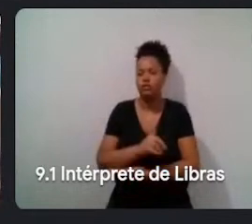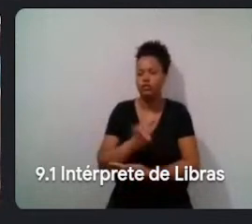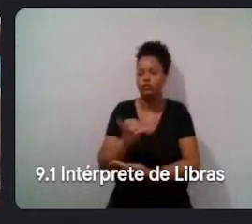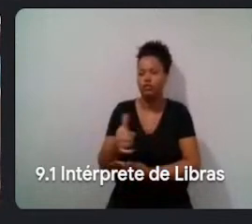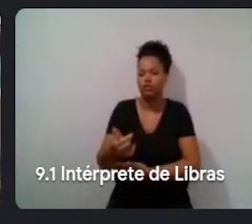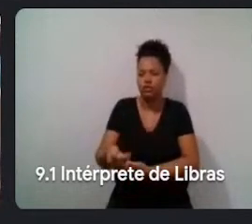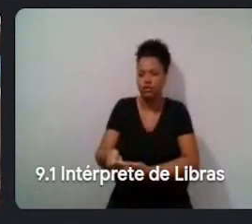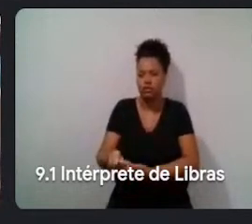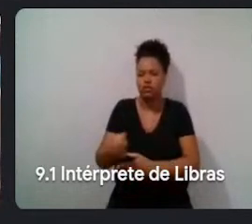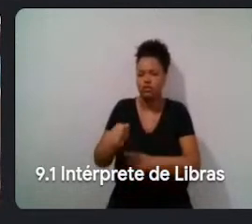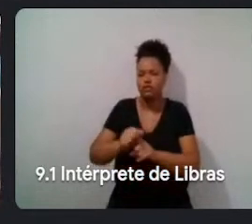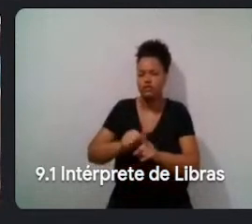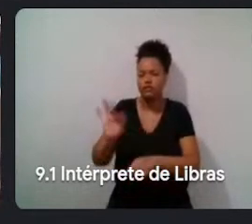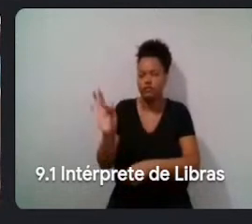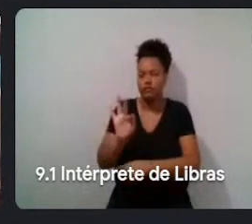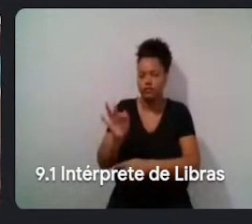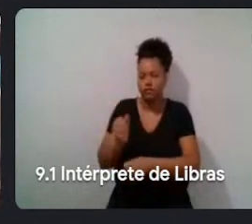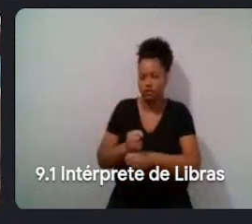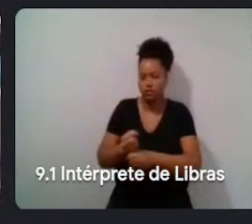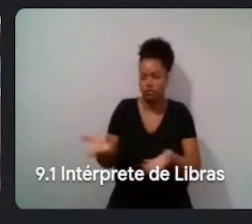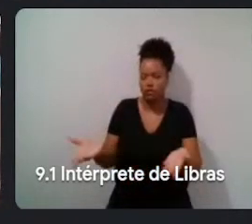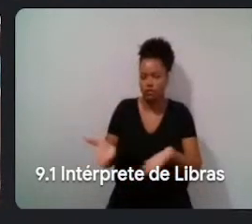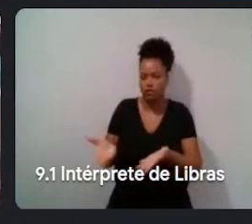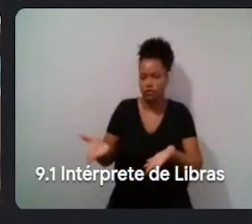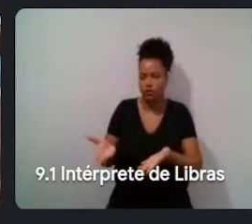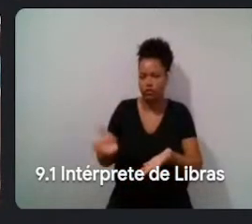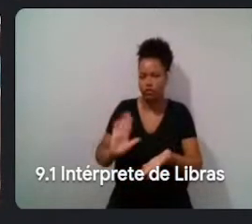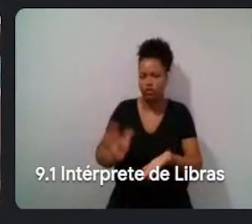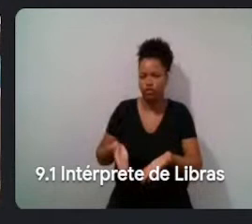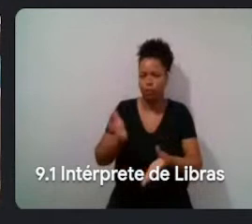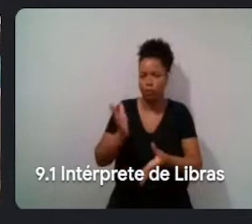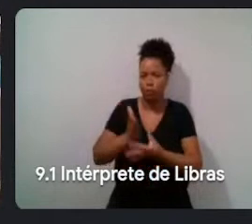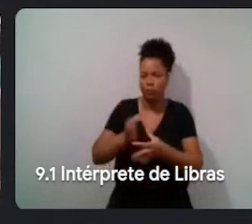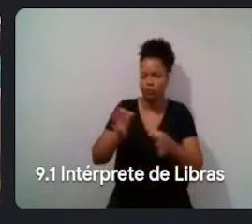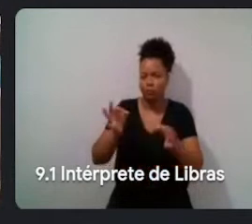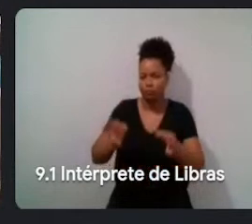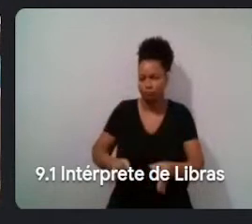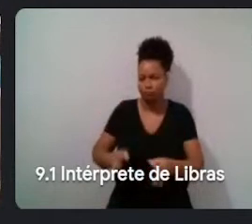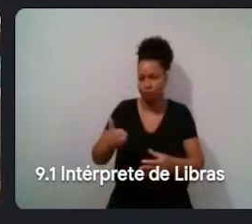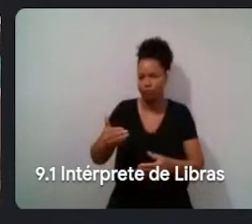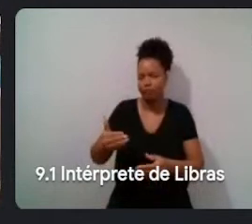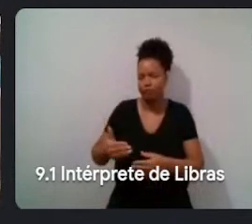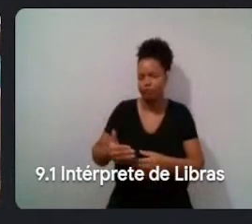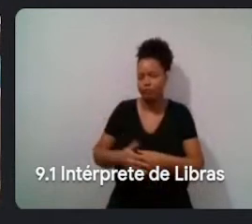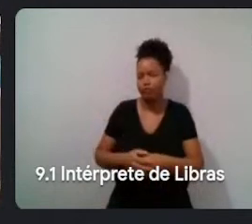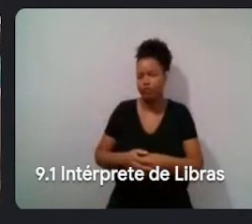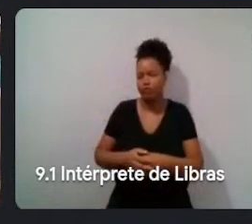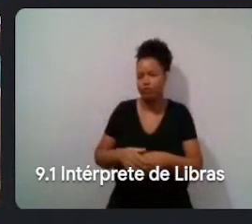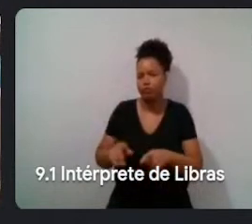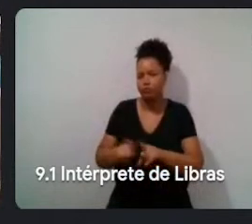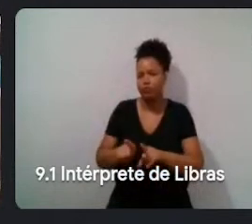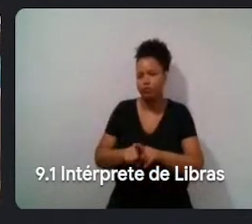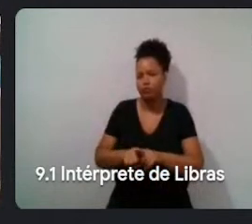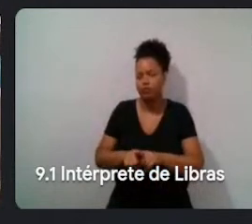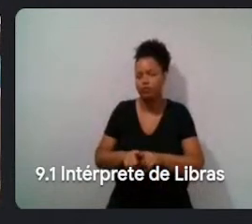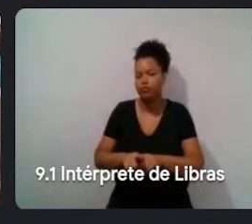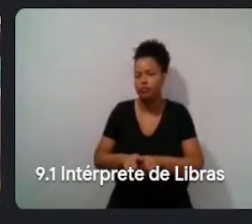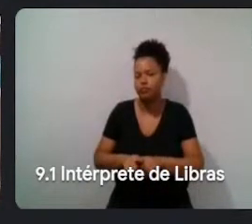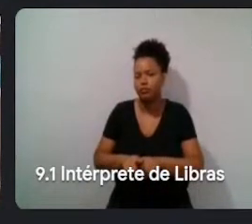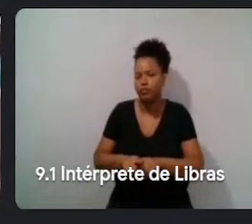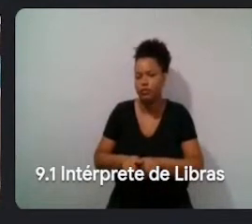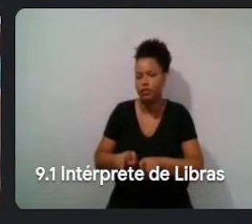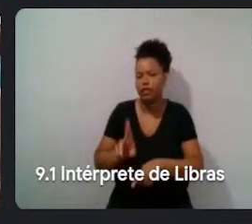ano. Foi formalizado esse processo e a sessão de registro funcionais da corte colacionou-se aos